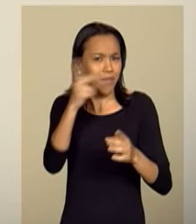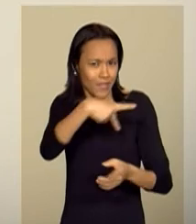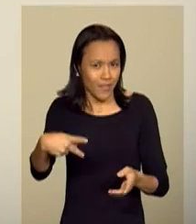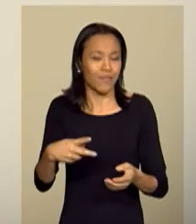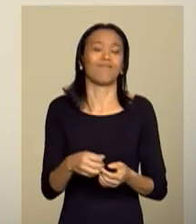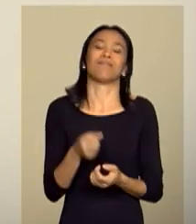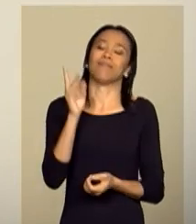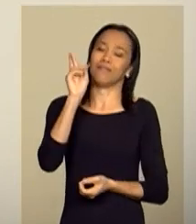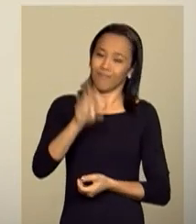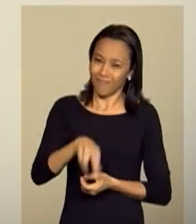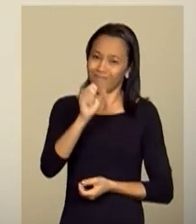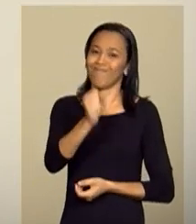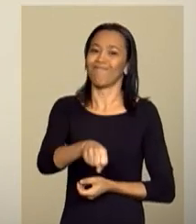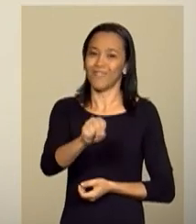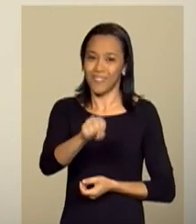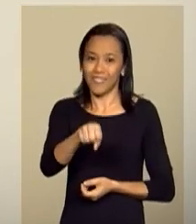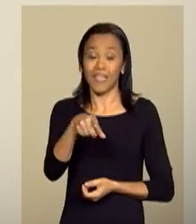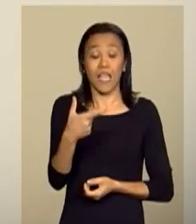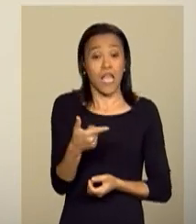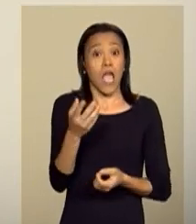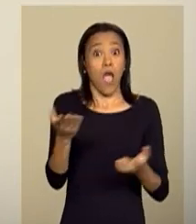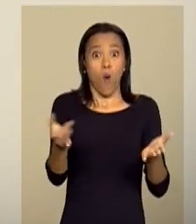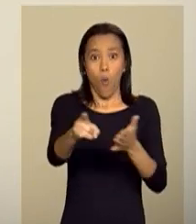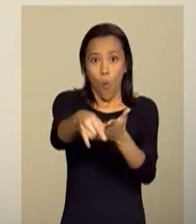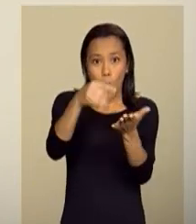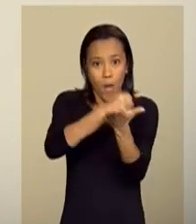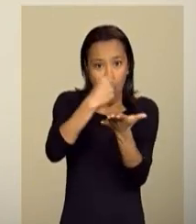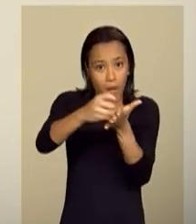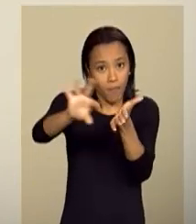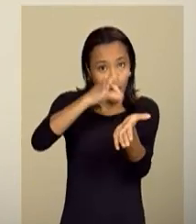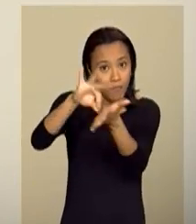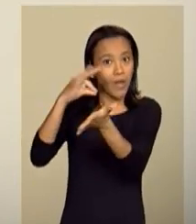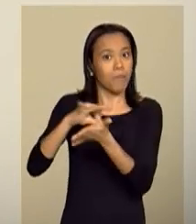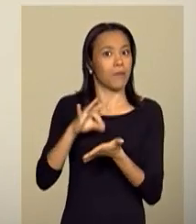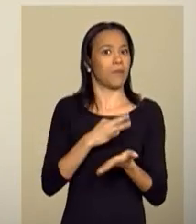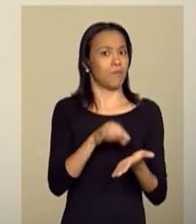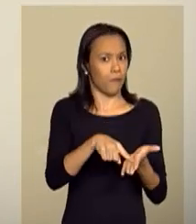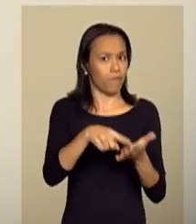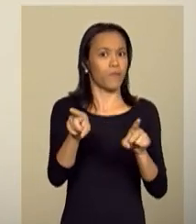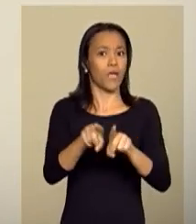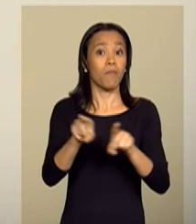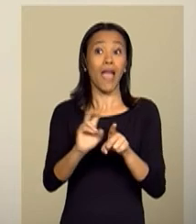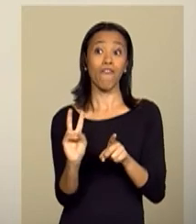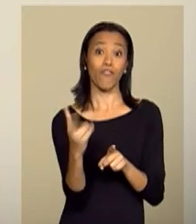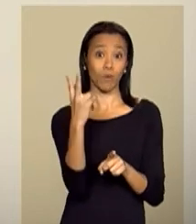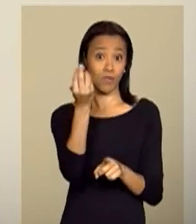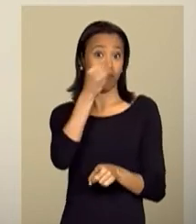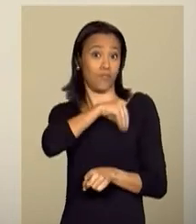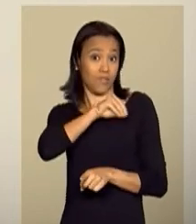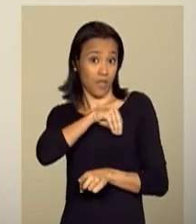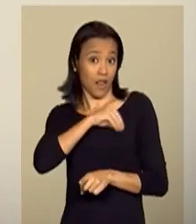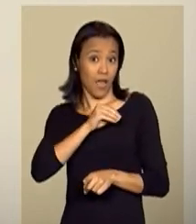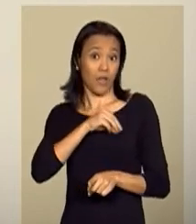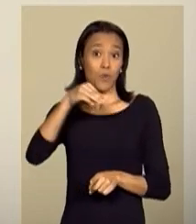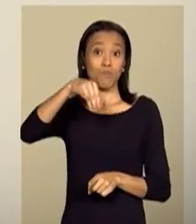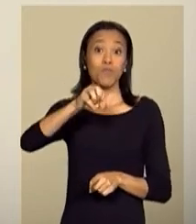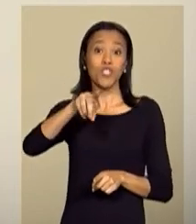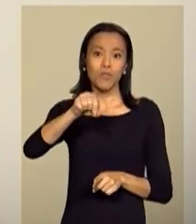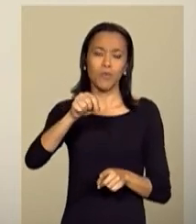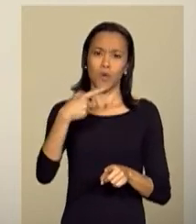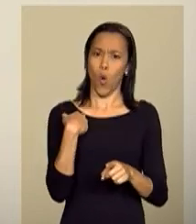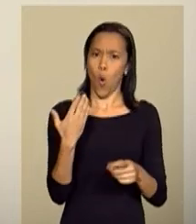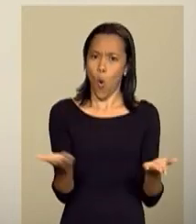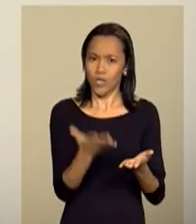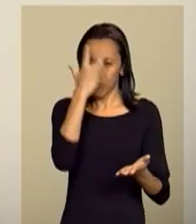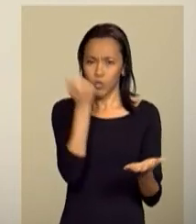certeza Luciano A crescente formalização do trabalho no Brasil a valorização do salário mínimo cujo poder de compra